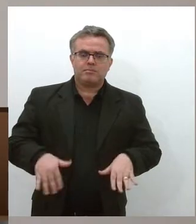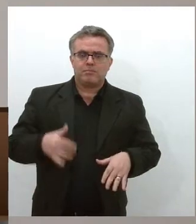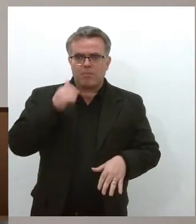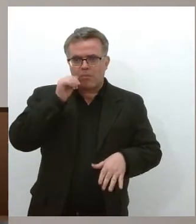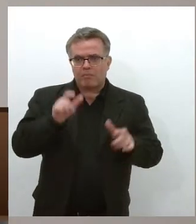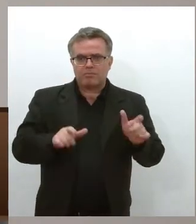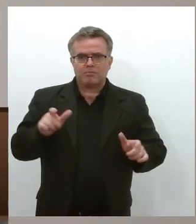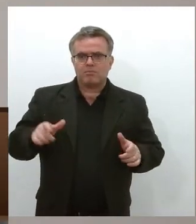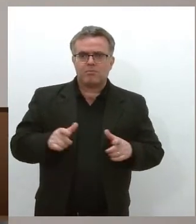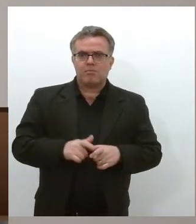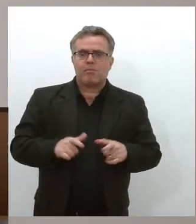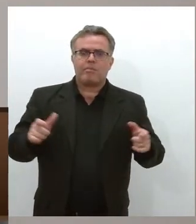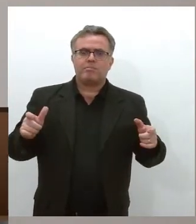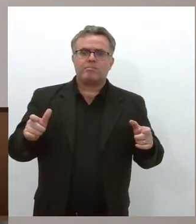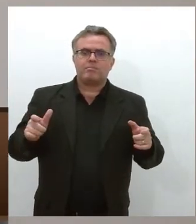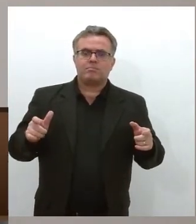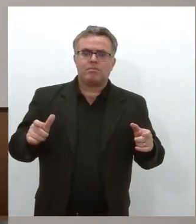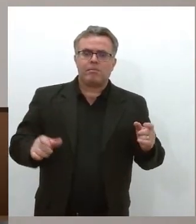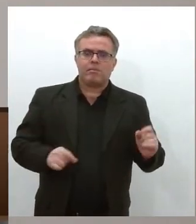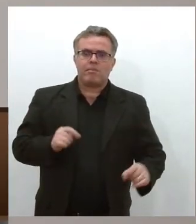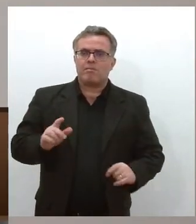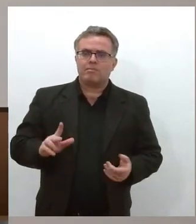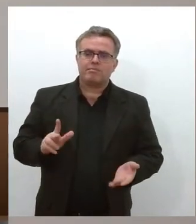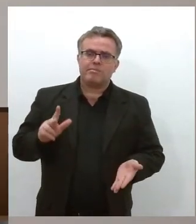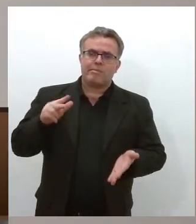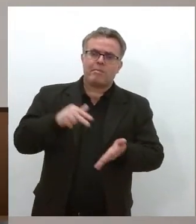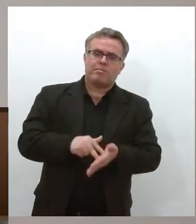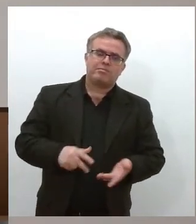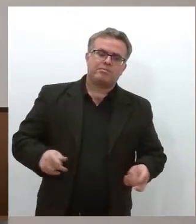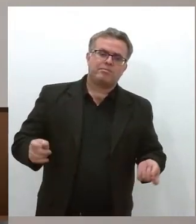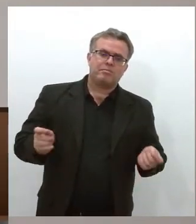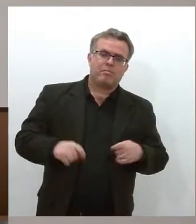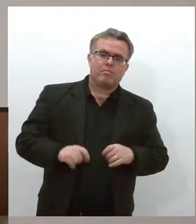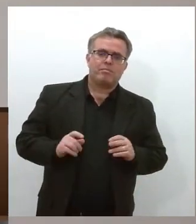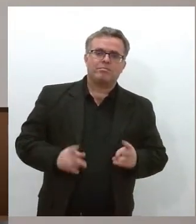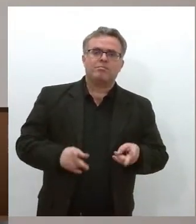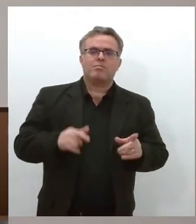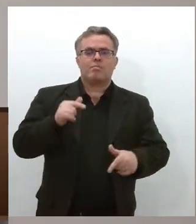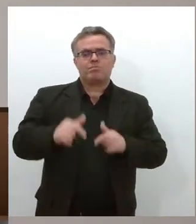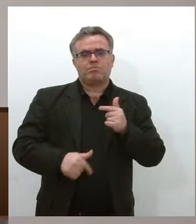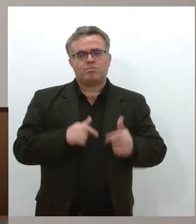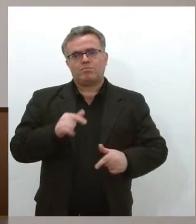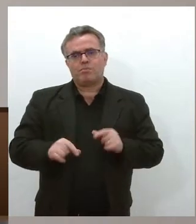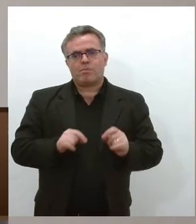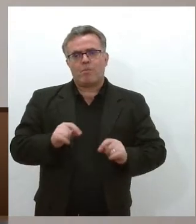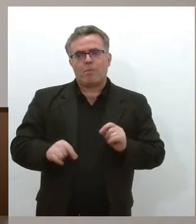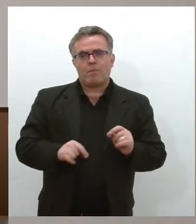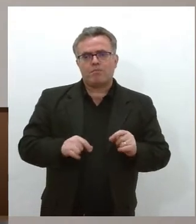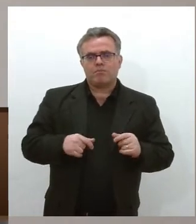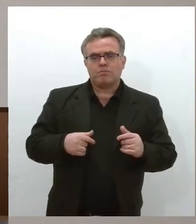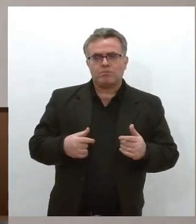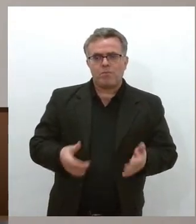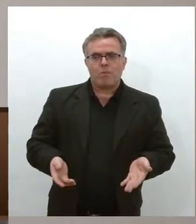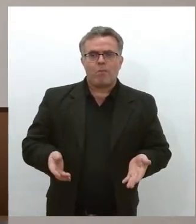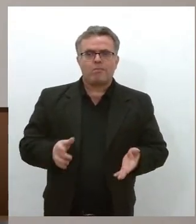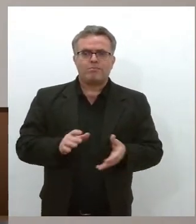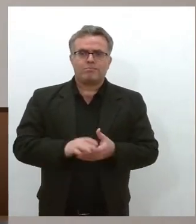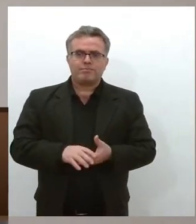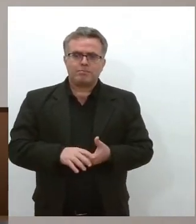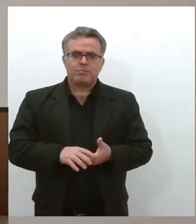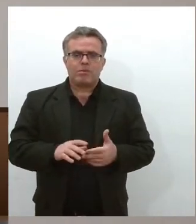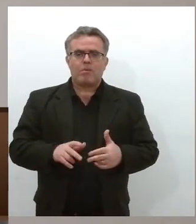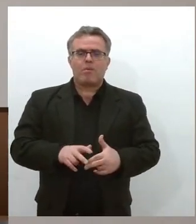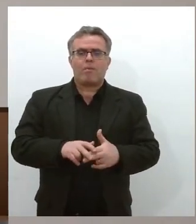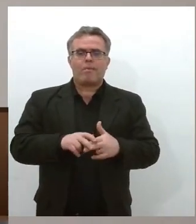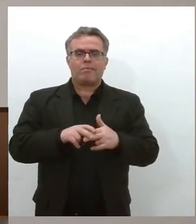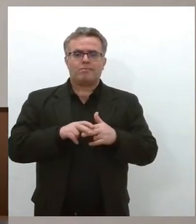maioria daquelas que perderam a sua mão de obra, né, o seu trabalho, né, numa carteira assinada. E aí, como é que essa mulher sem